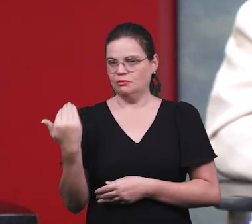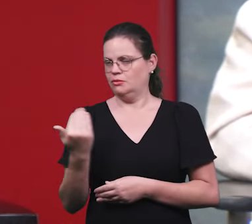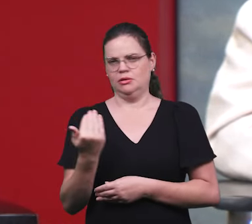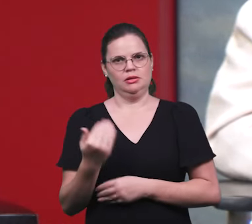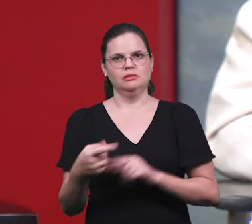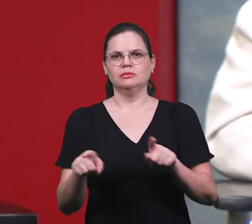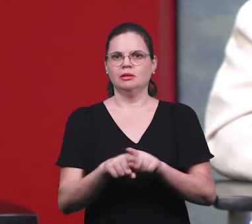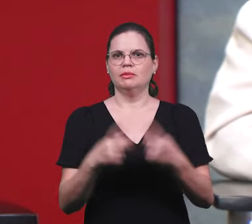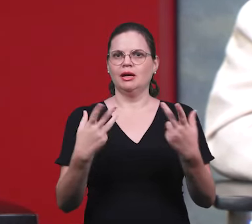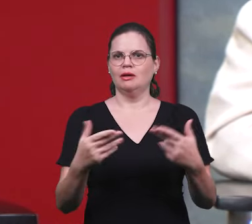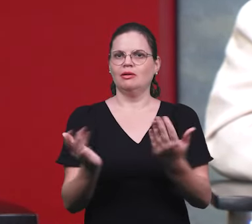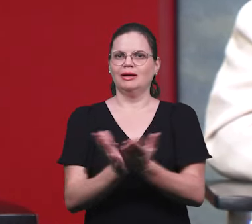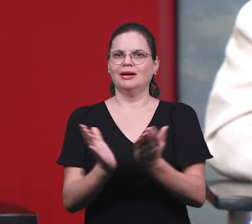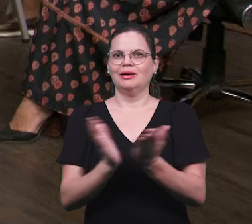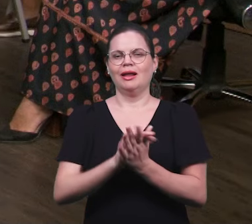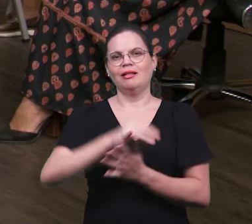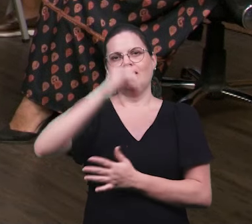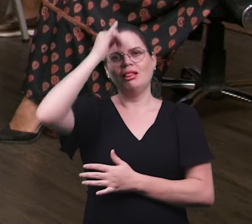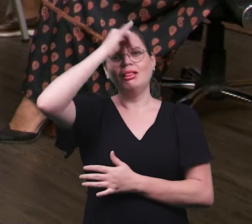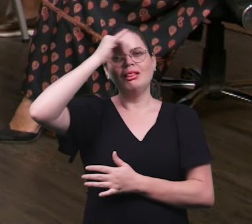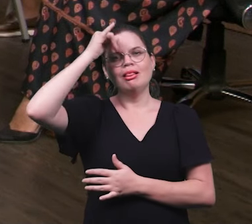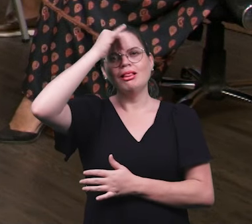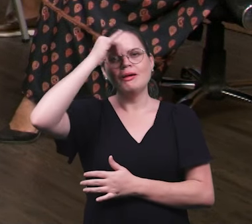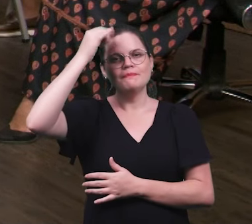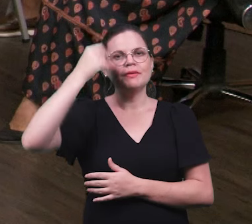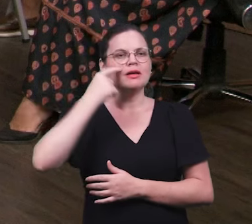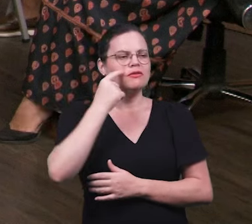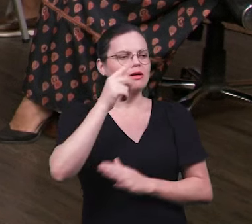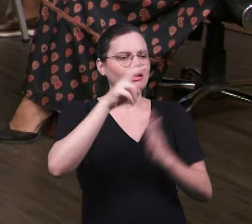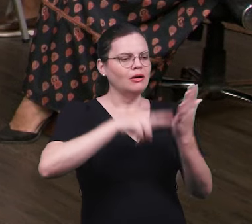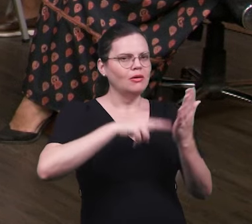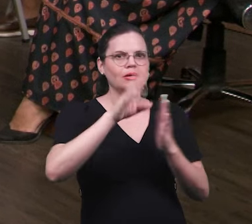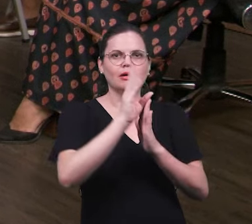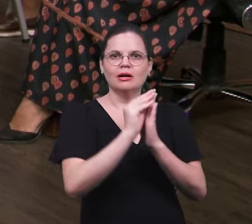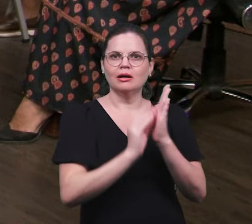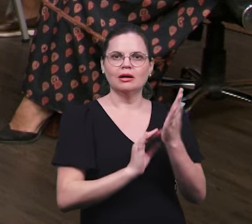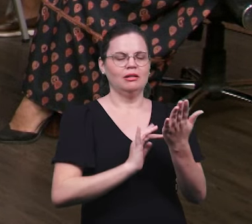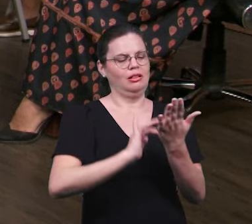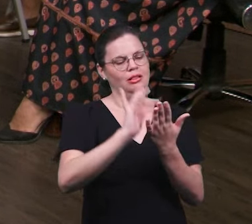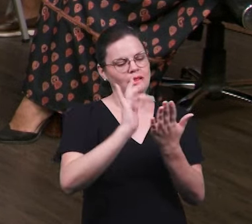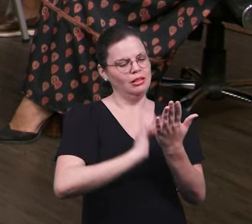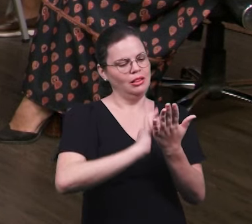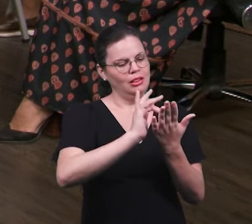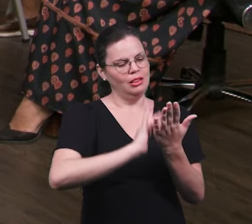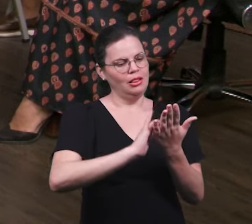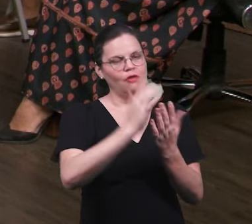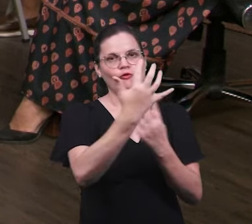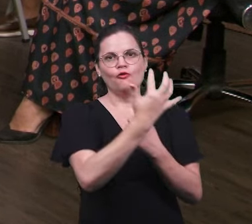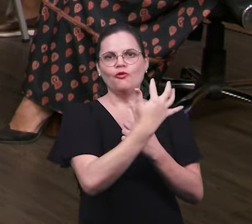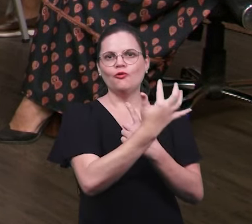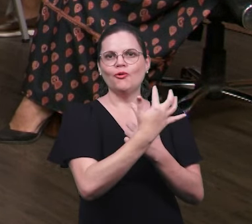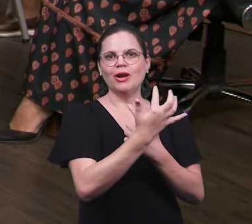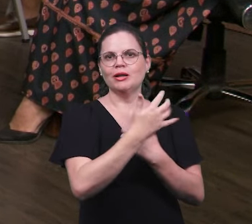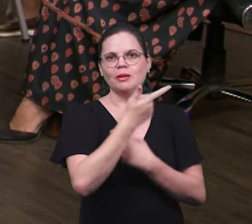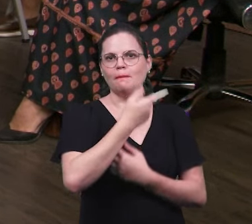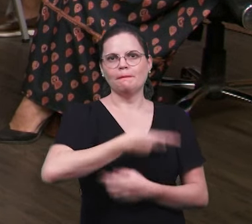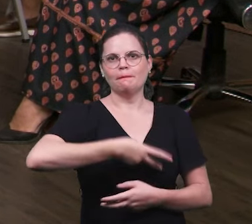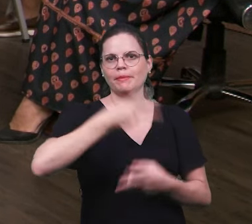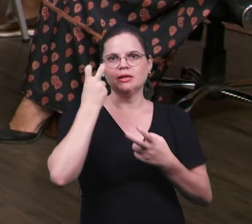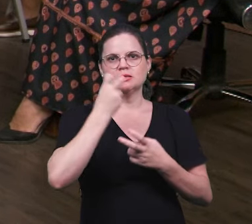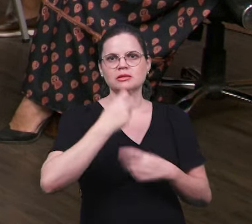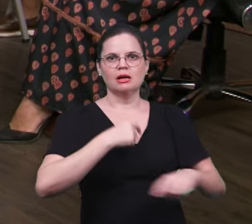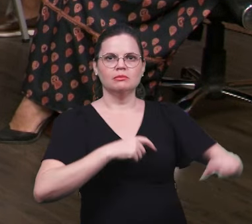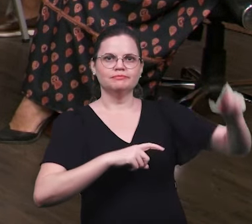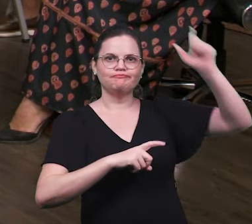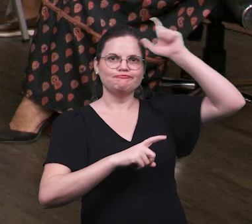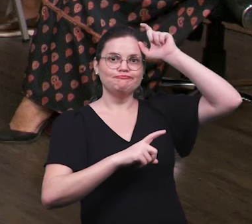crente ingênuo que ele vai beber de uma fonte envenenada e ele não percebe